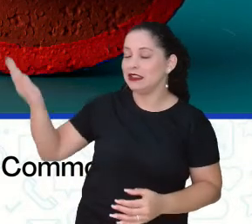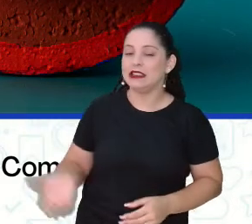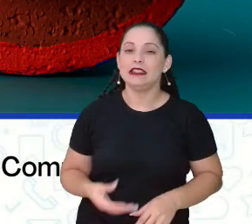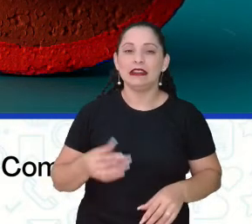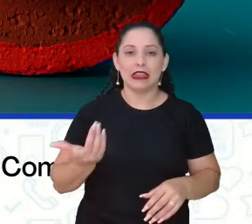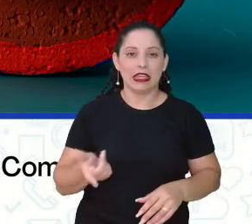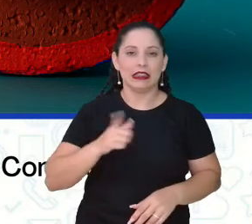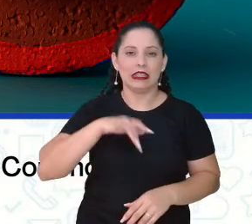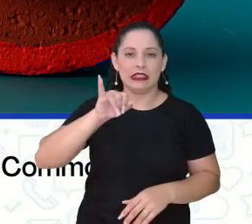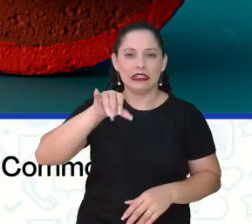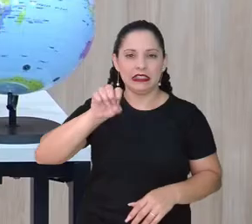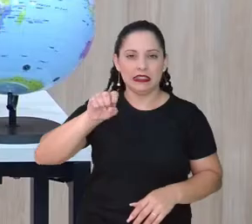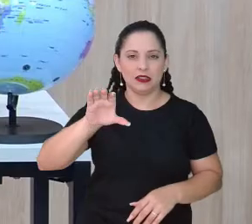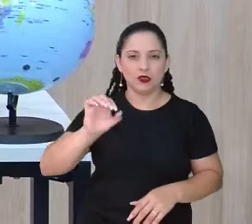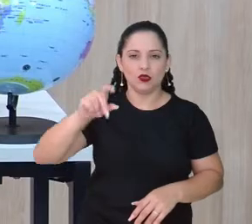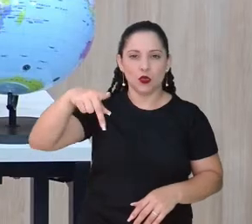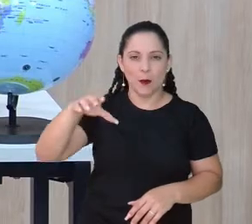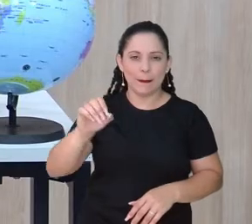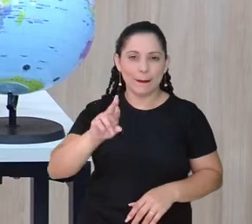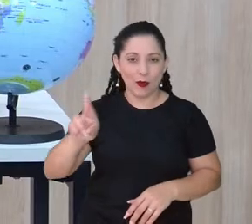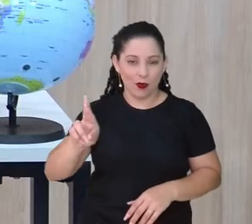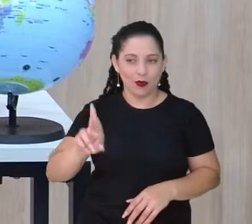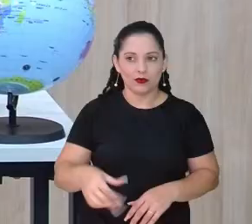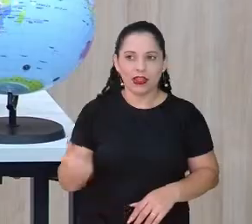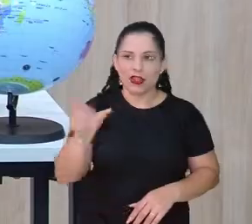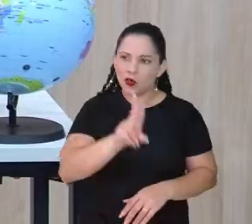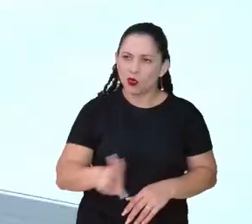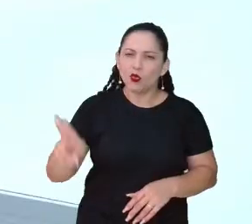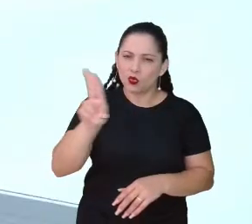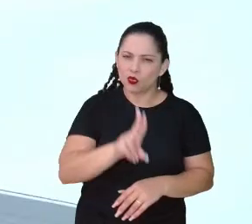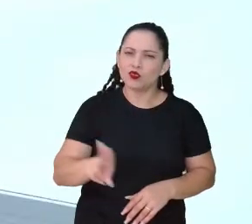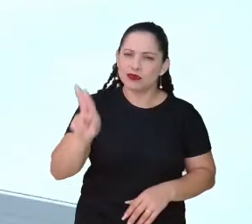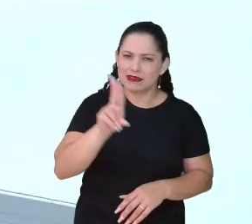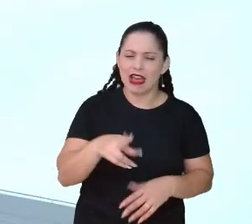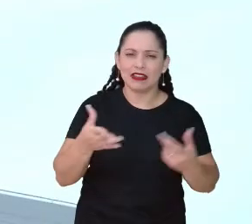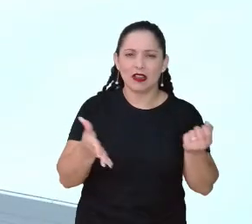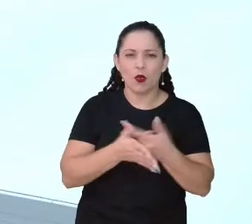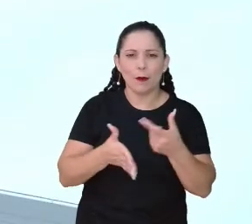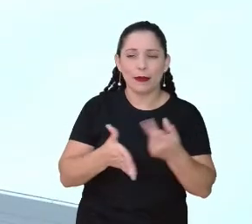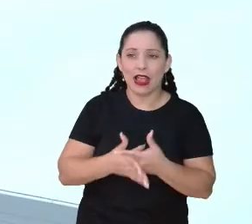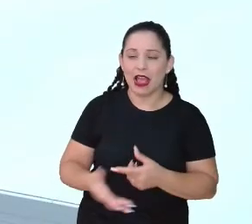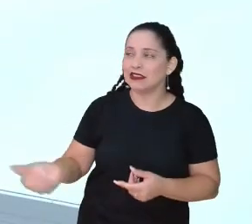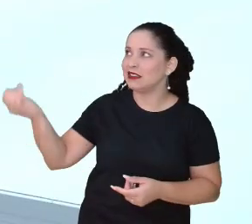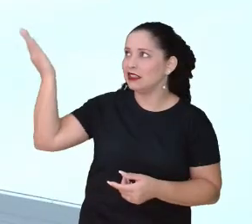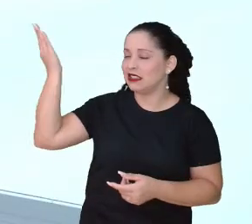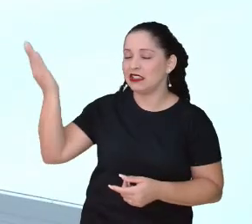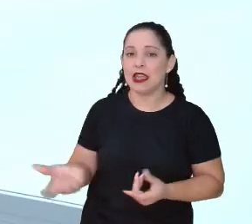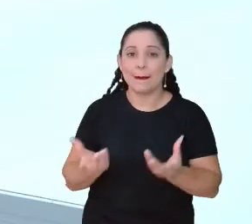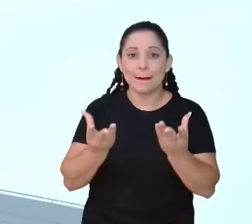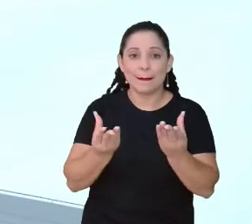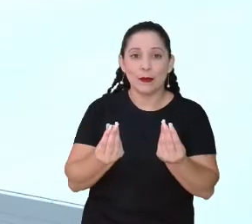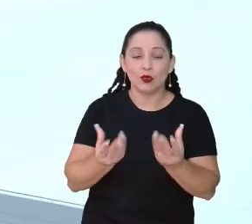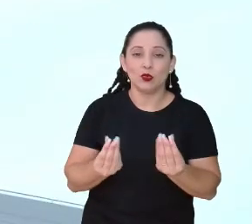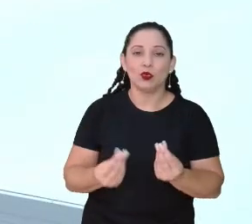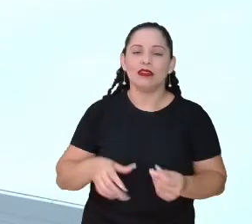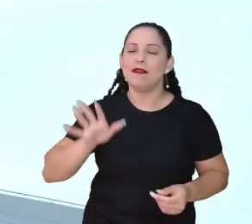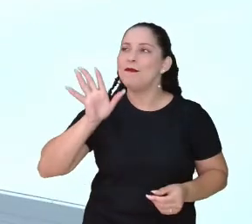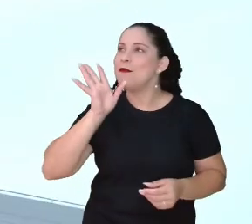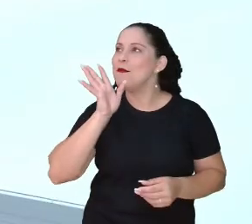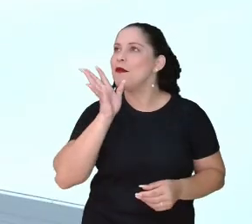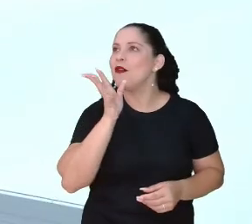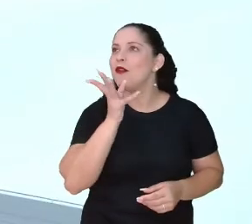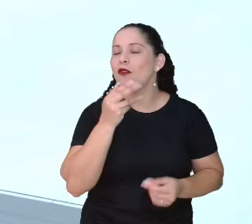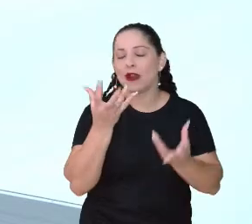aí eu digo a vocês, só usem se for reaproveitamento. Não comprem. É uma substância que vai demorar